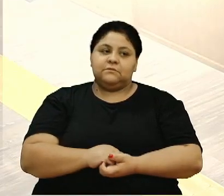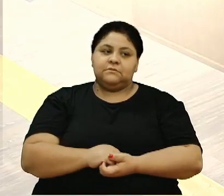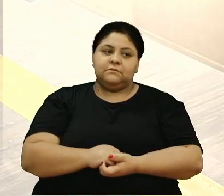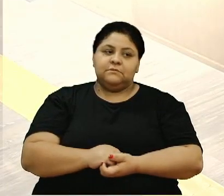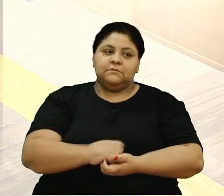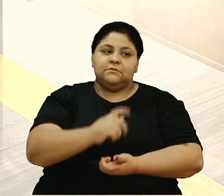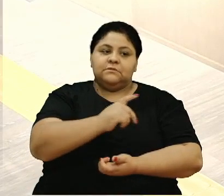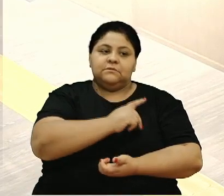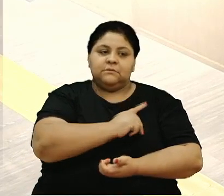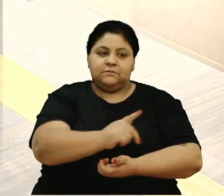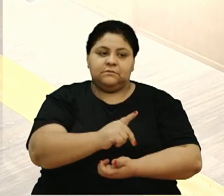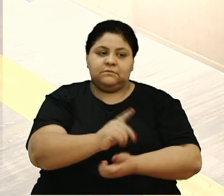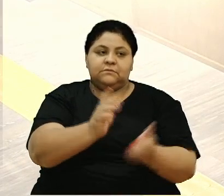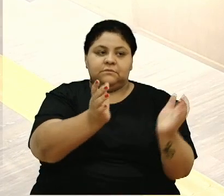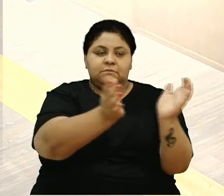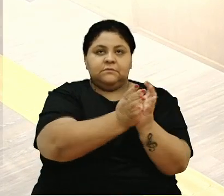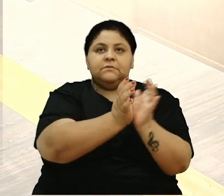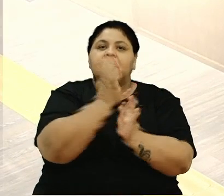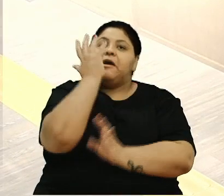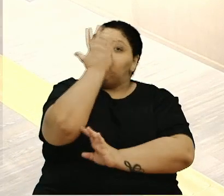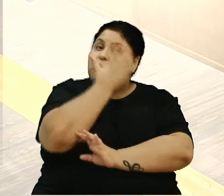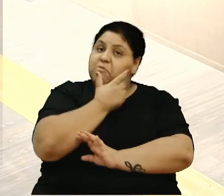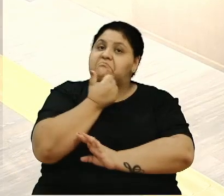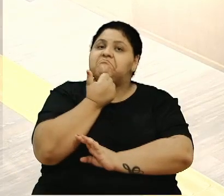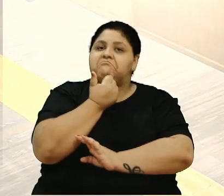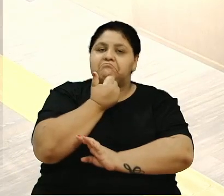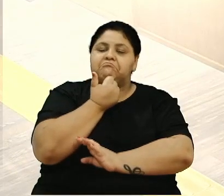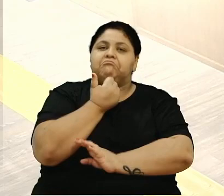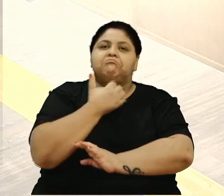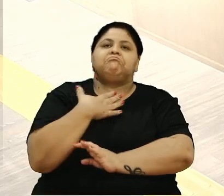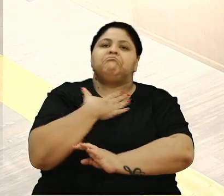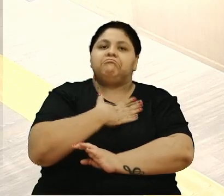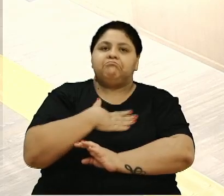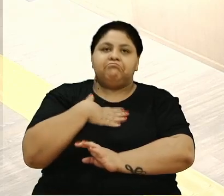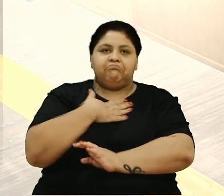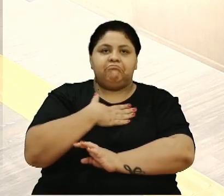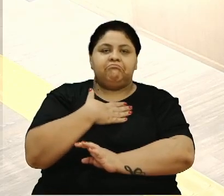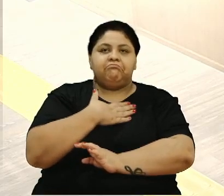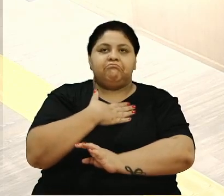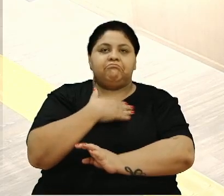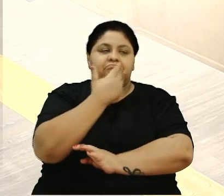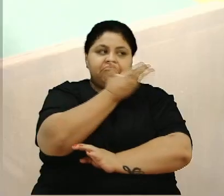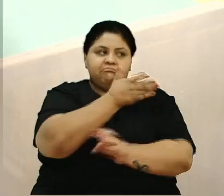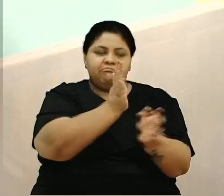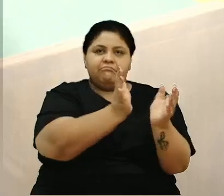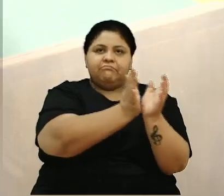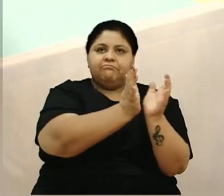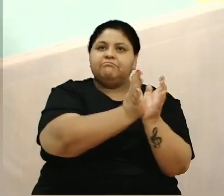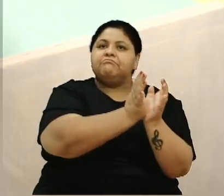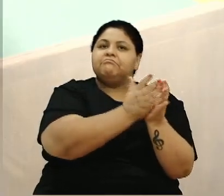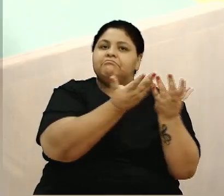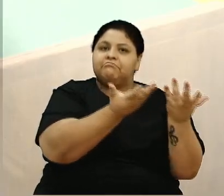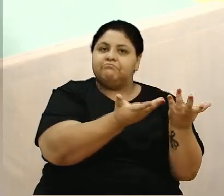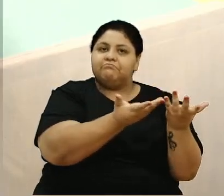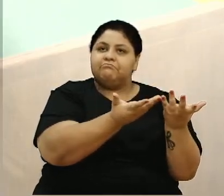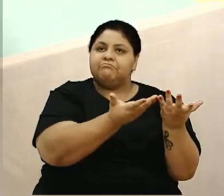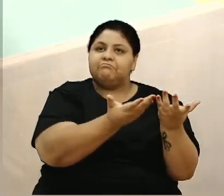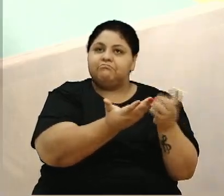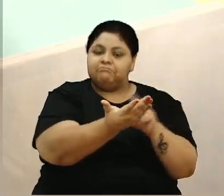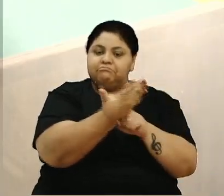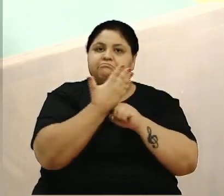Senhor presidente, nobres colegas, é bonito, né? O gesto do colega, isso nos ajuda muito,